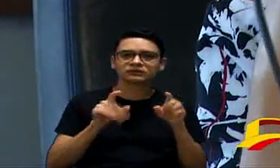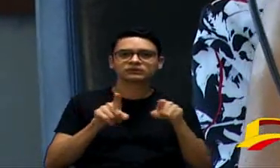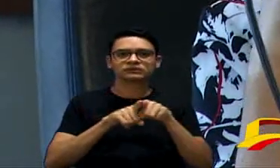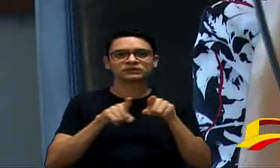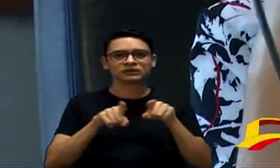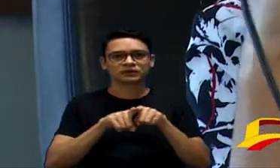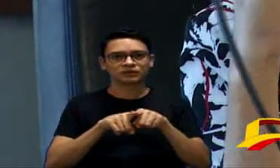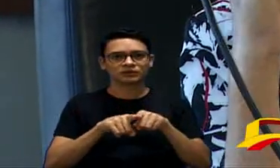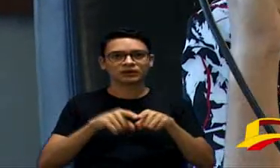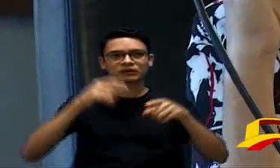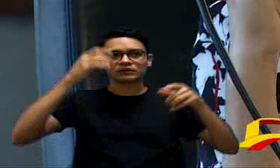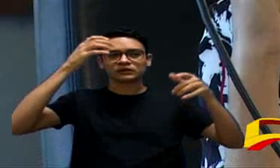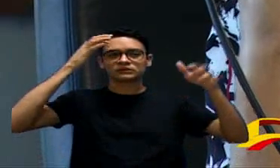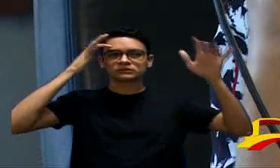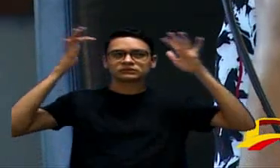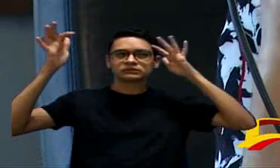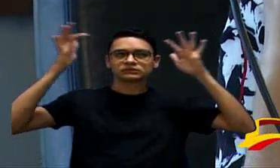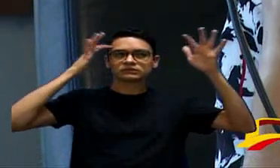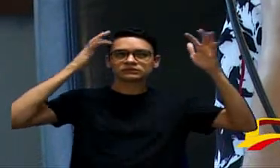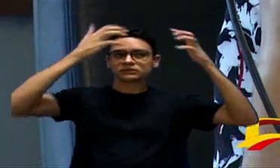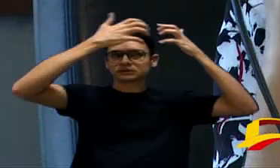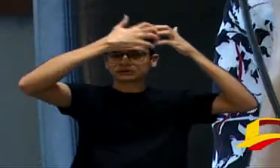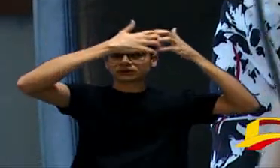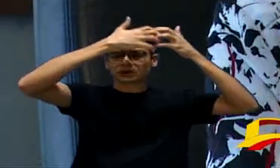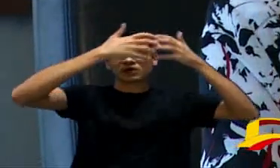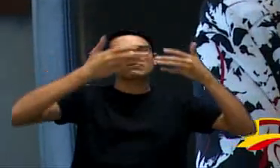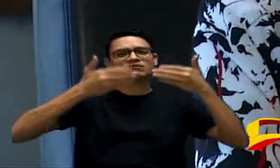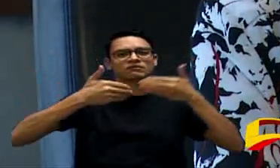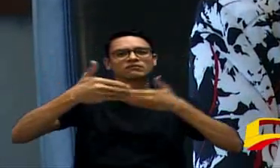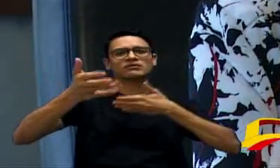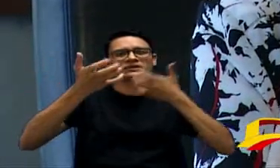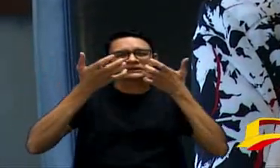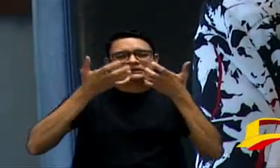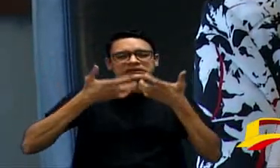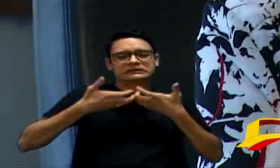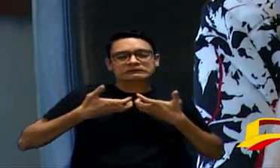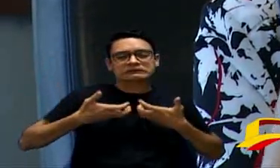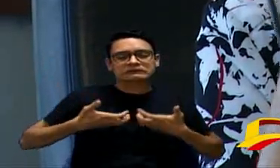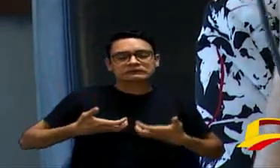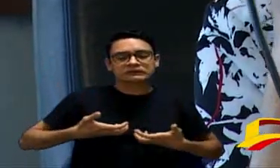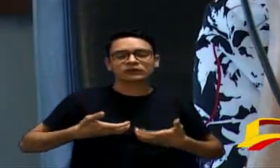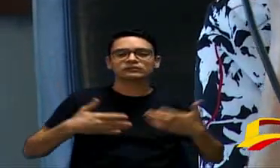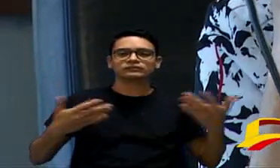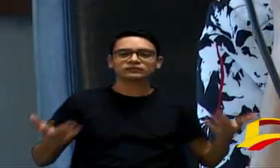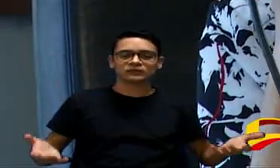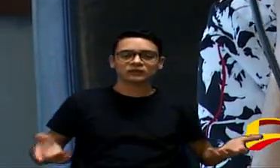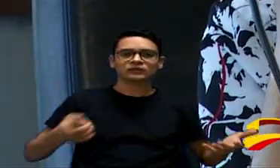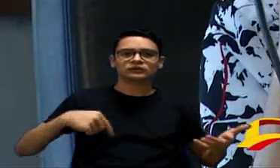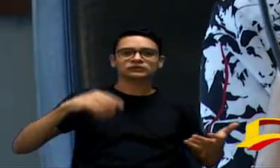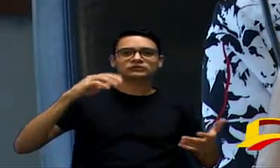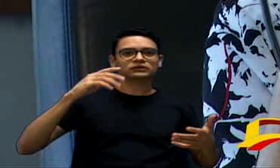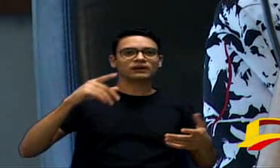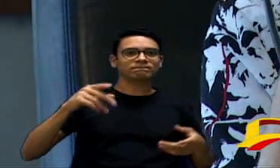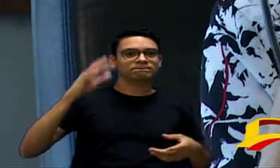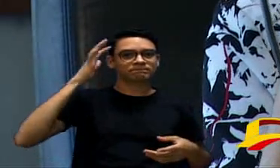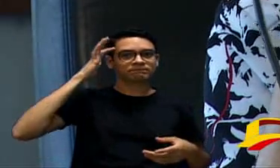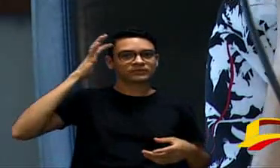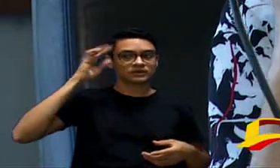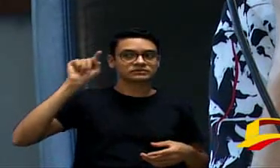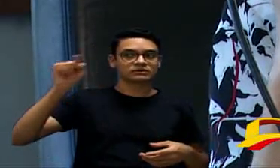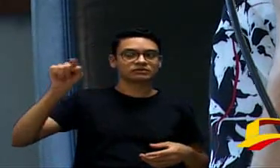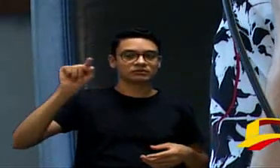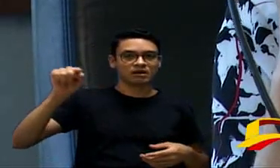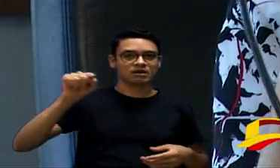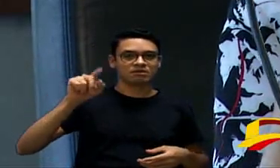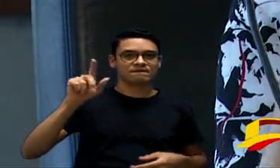a parte intelectual, a gente vai tendo um cansaço. Agora, vamos pensar o contrário, os policiais que estão